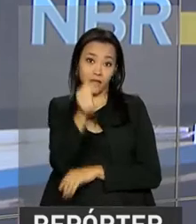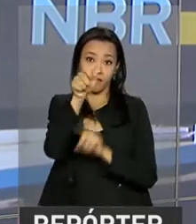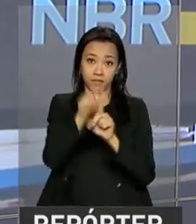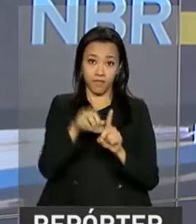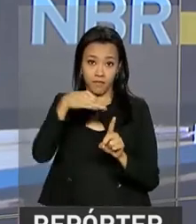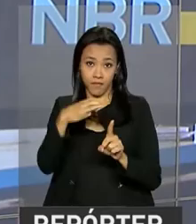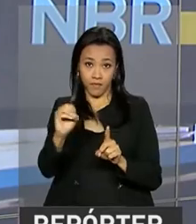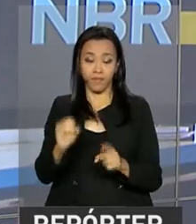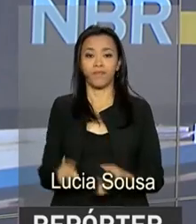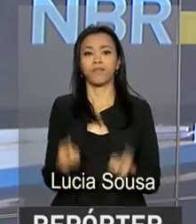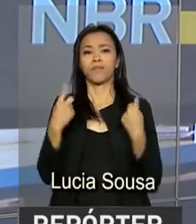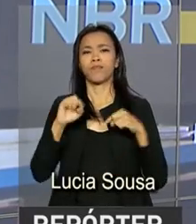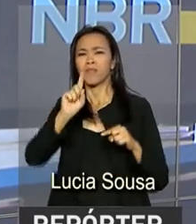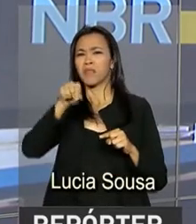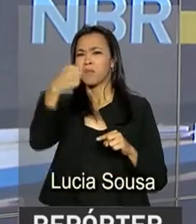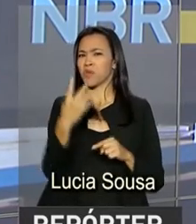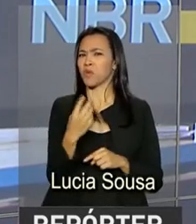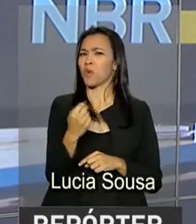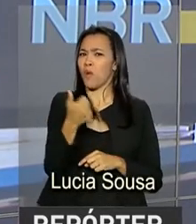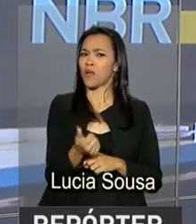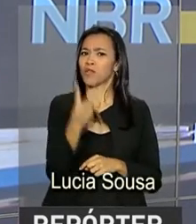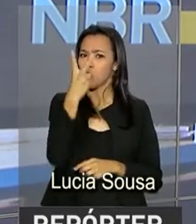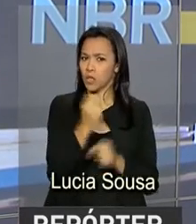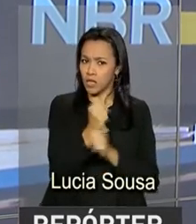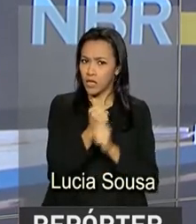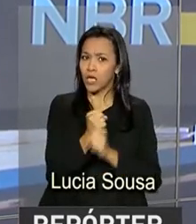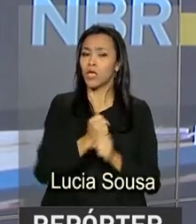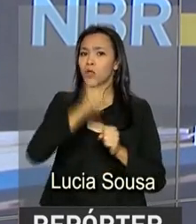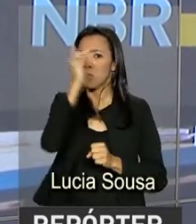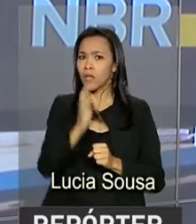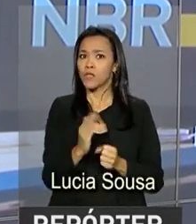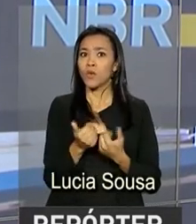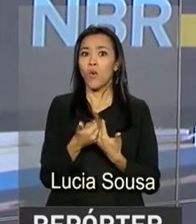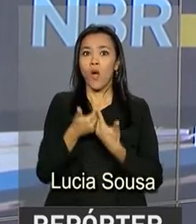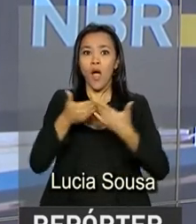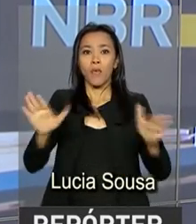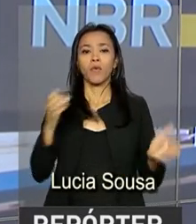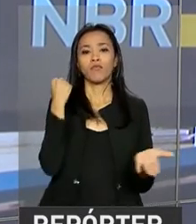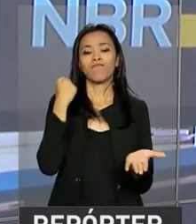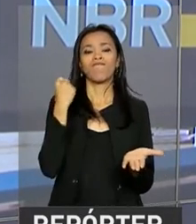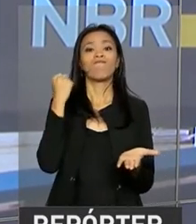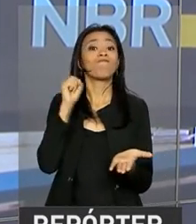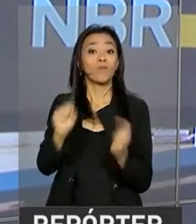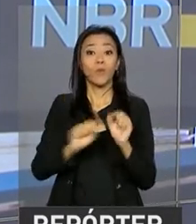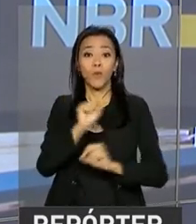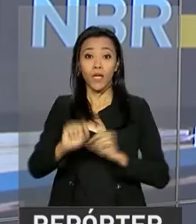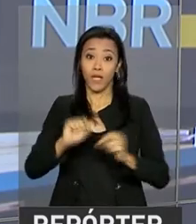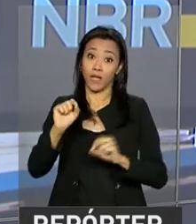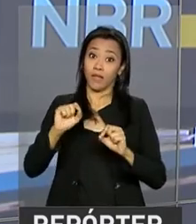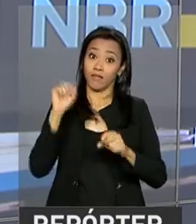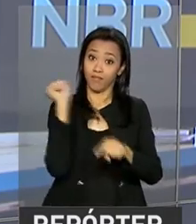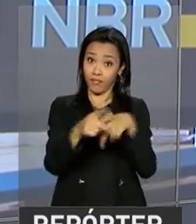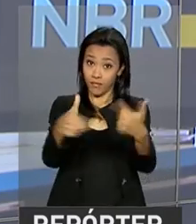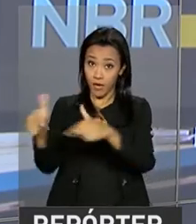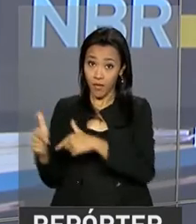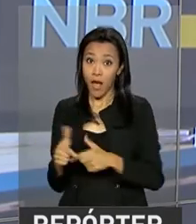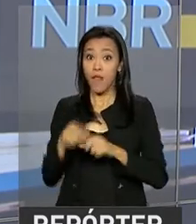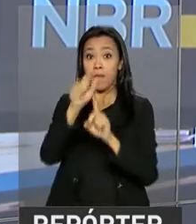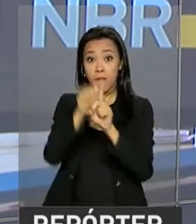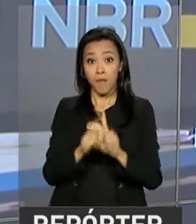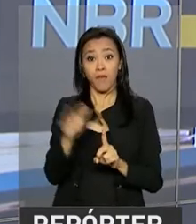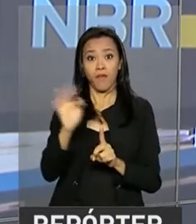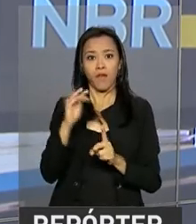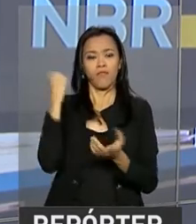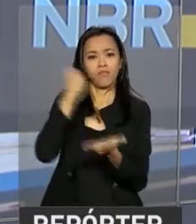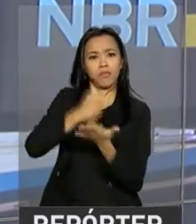depois de quase dois anos no brasil voltou a criar empregos em fevereiro as contratações superaram as demissões